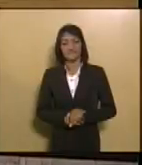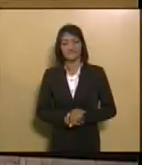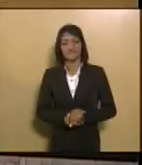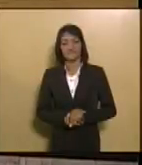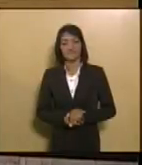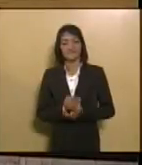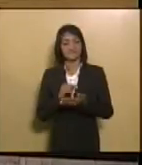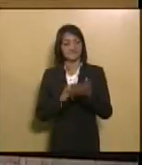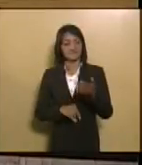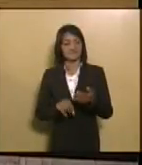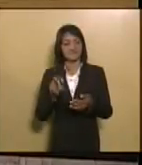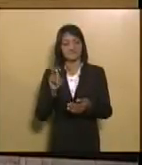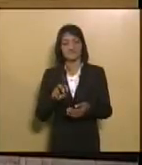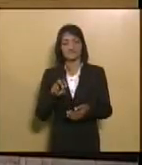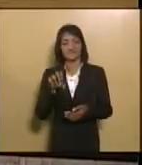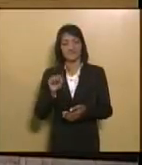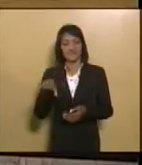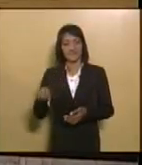Requerimento número